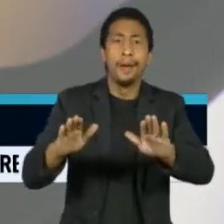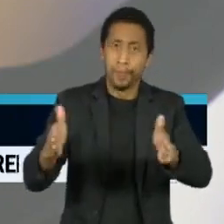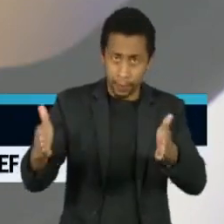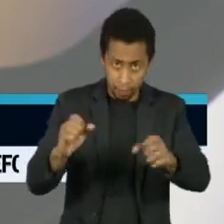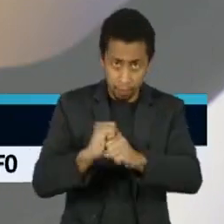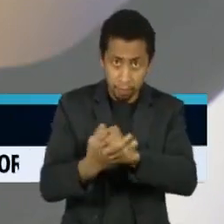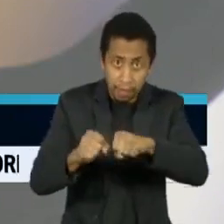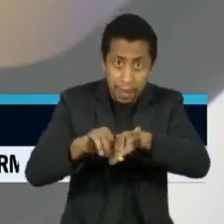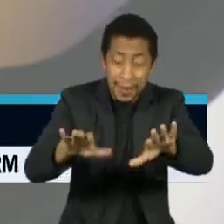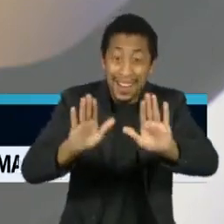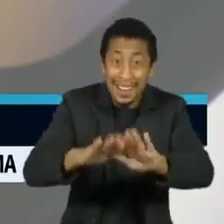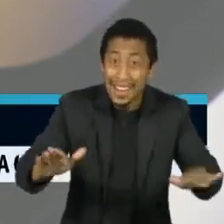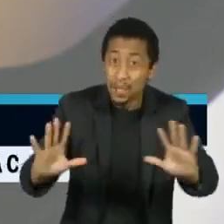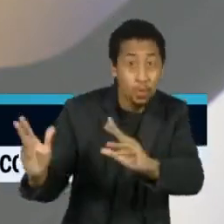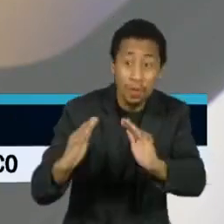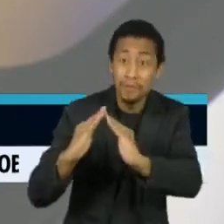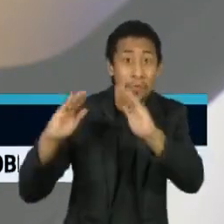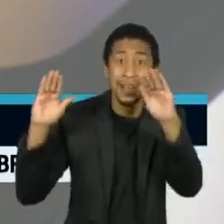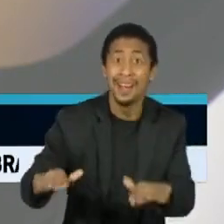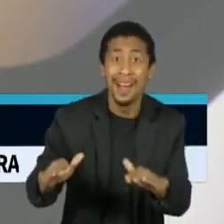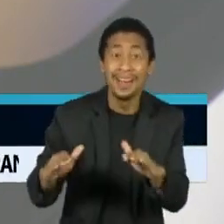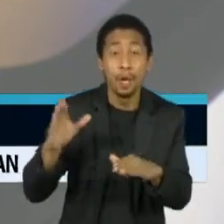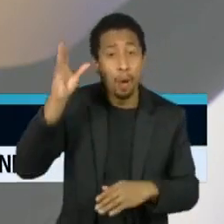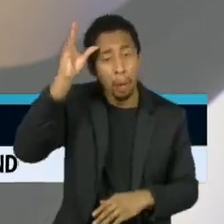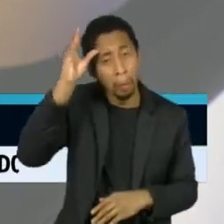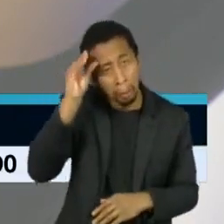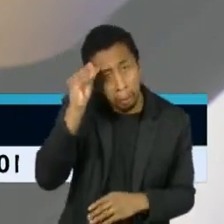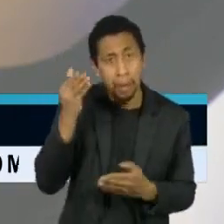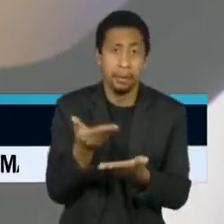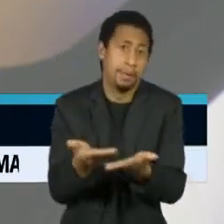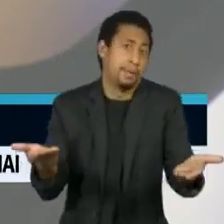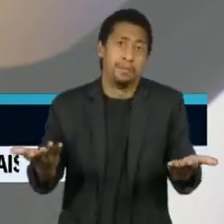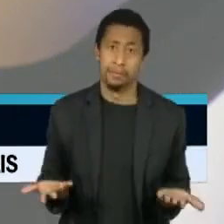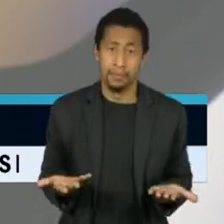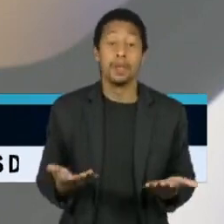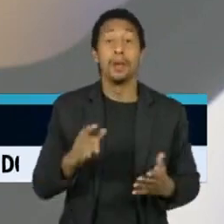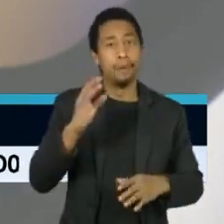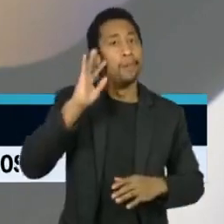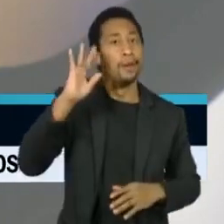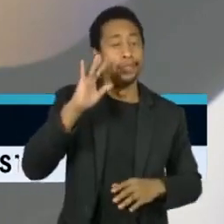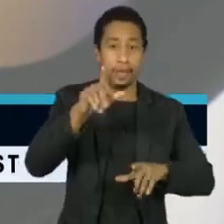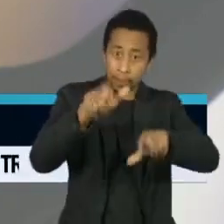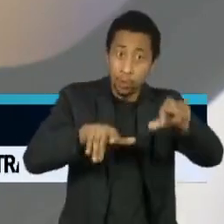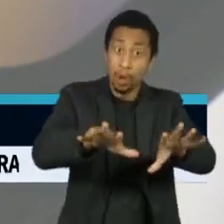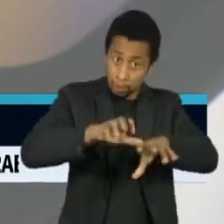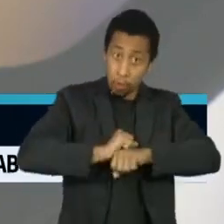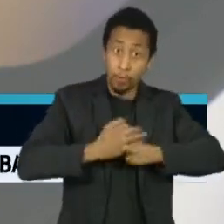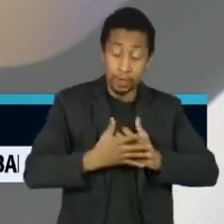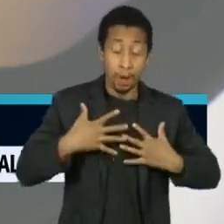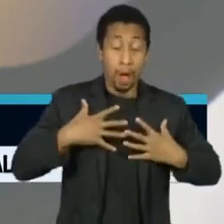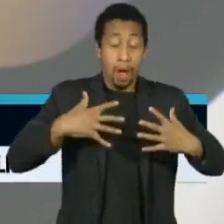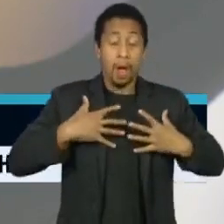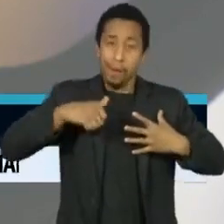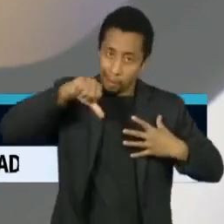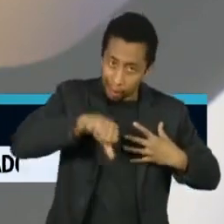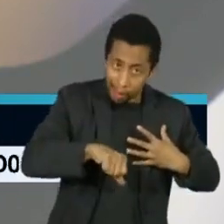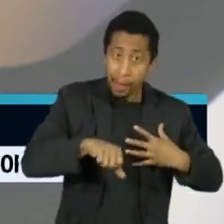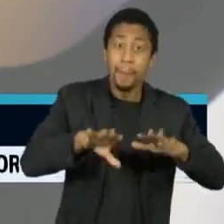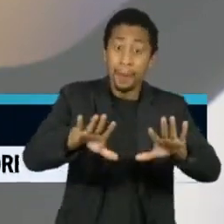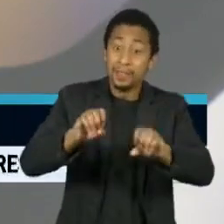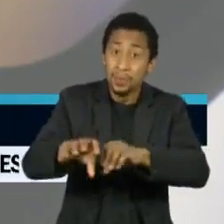porque elas vão ficar como cicatrizes não é só o pulmão nosso que vai ficar com couve com cicatriz de convívio vai ser educação a economia